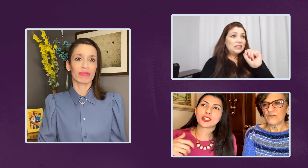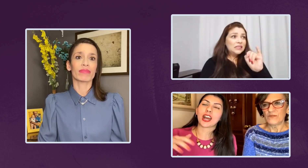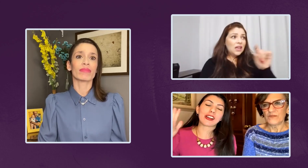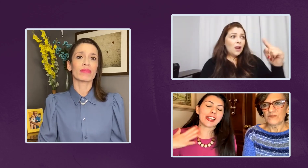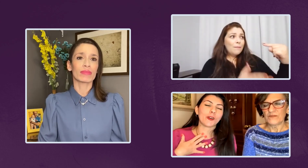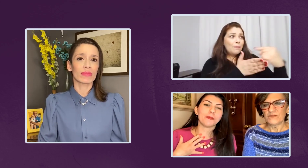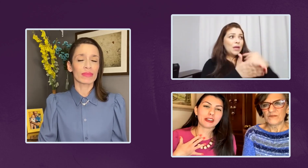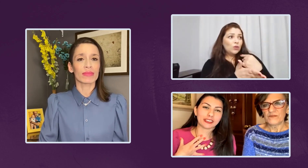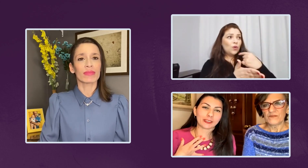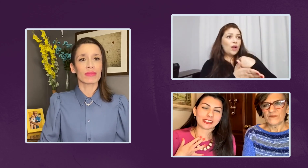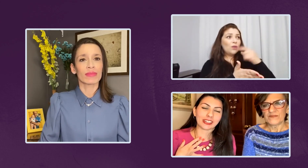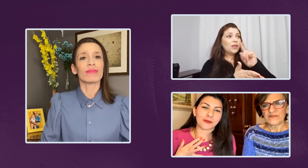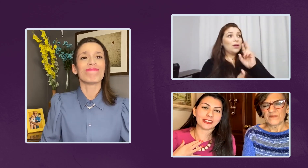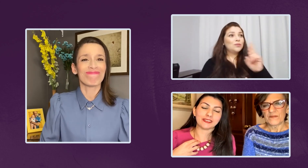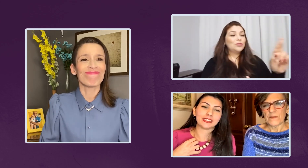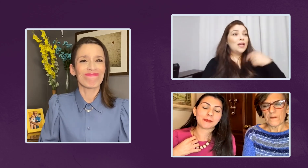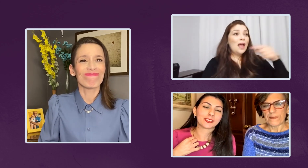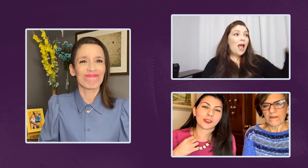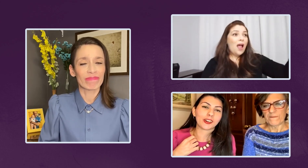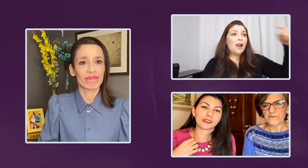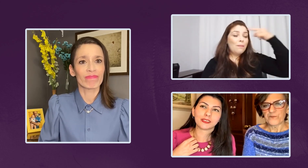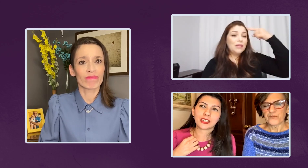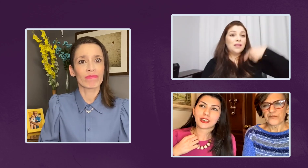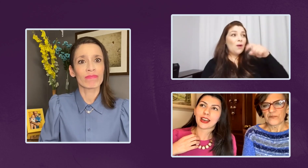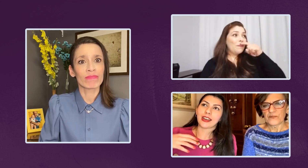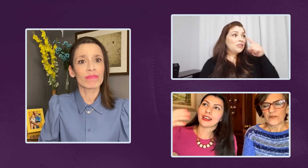médio, eu achava que era comigo a situação, mas às vezes a pessoa